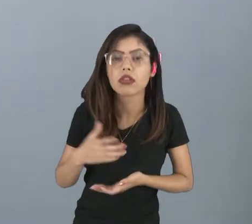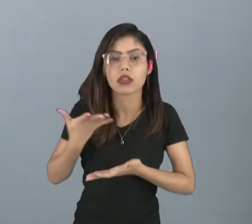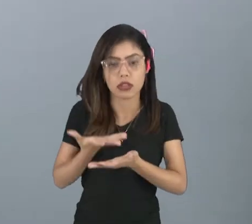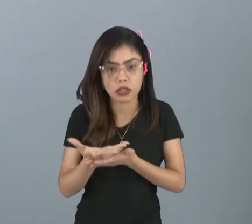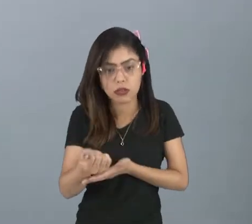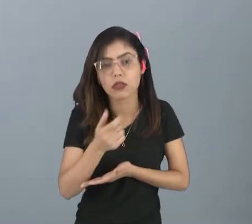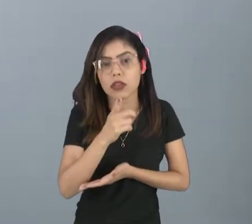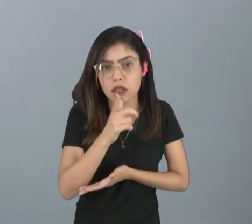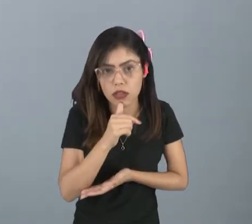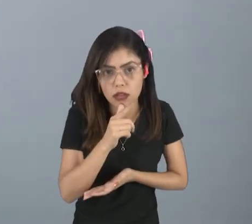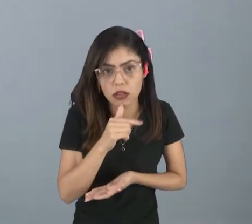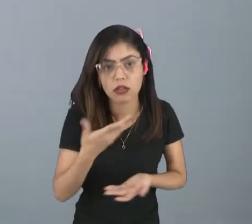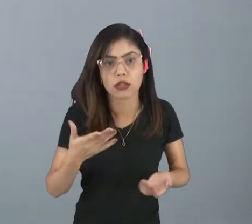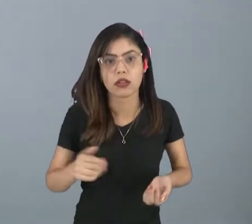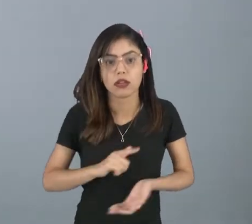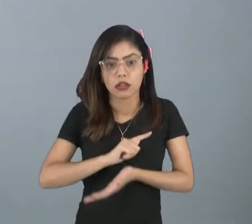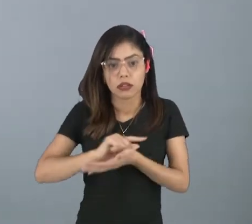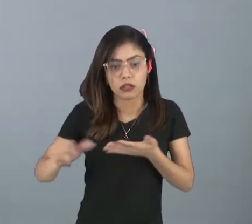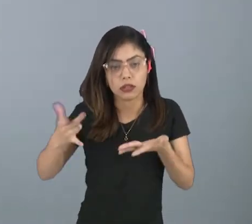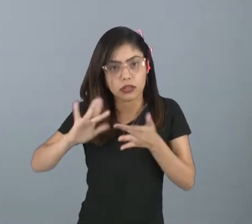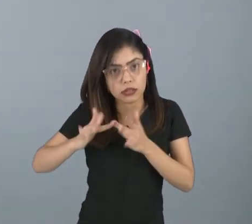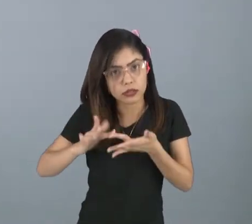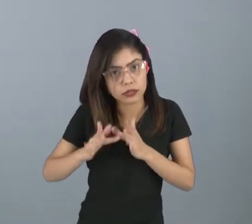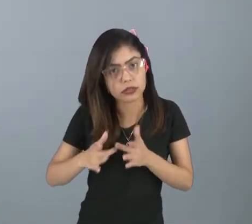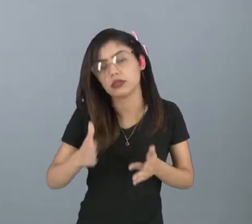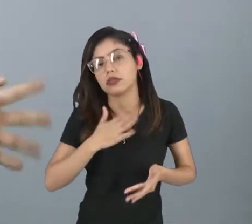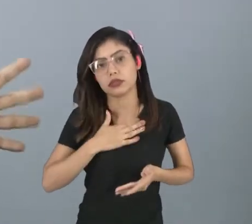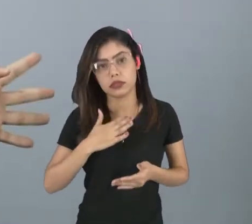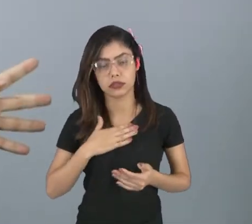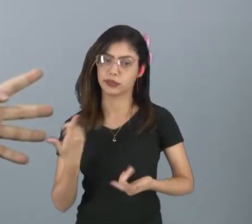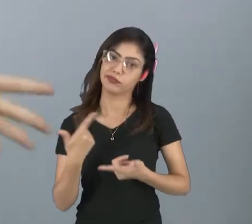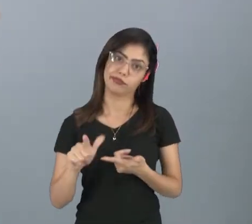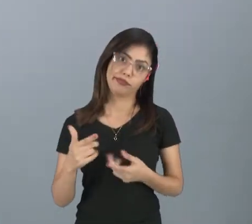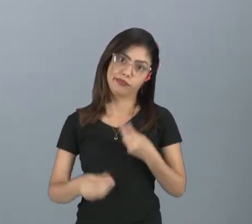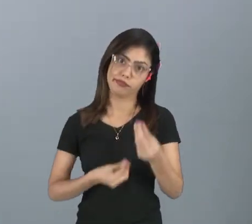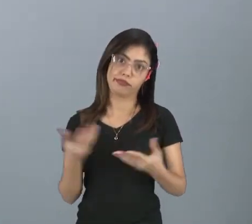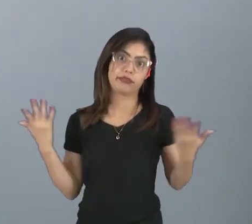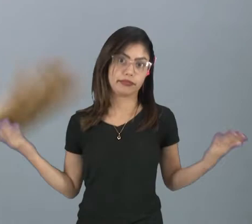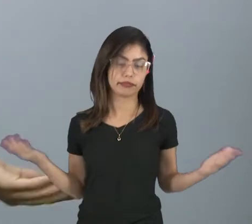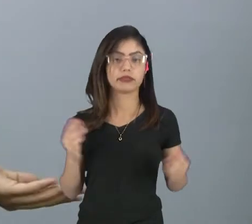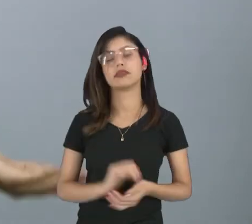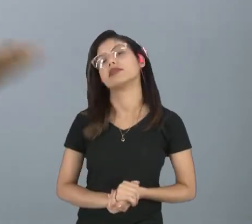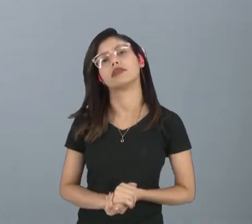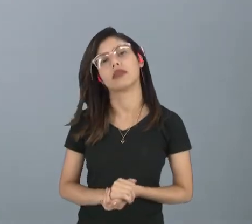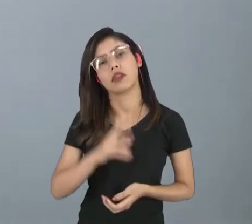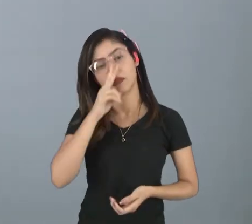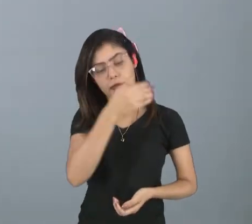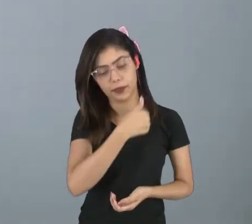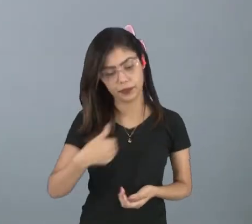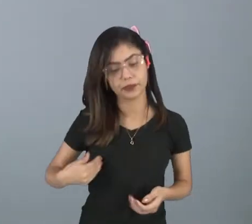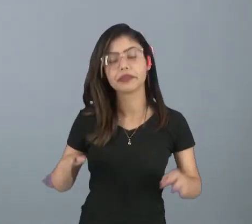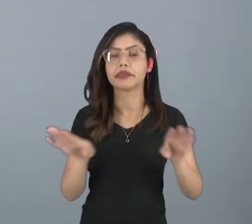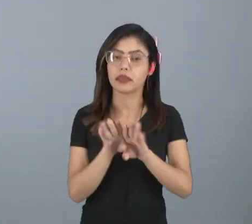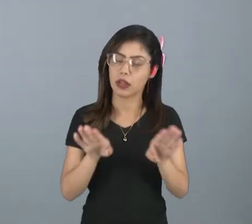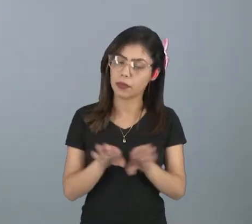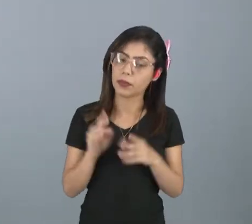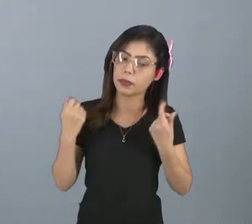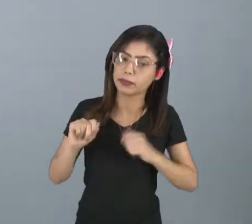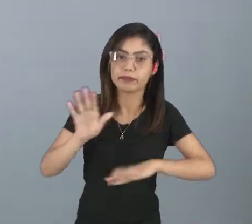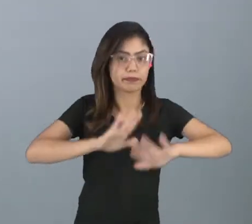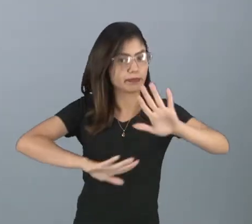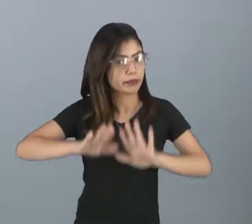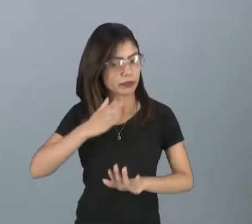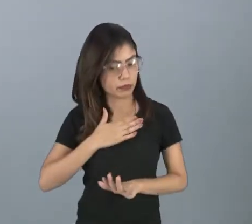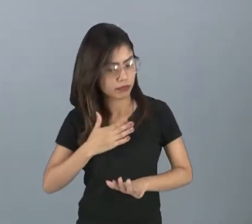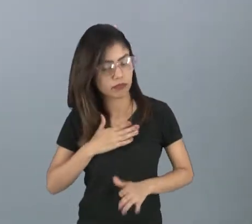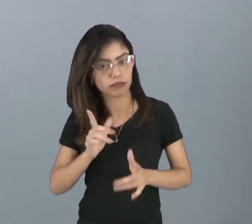água limpa, que ela tiver contato com a sujeira da minha casa, não vai adiantar nada. Então, além do poder público, eu também tenho que fazer minha parte, porque ele